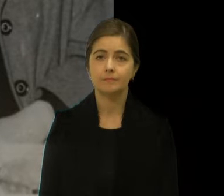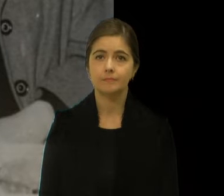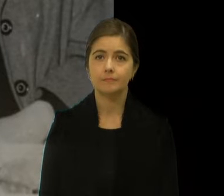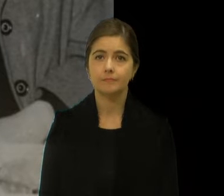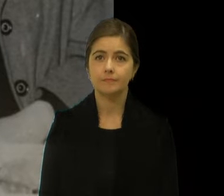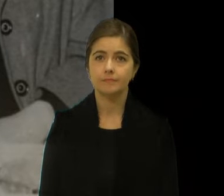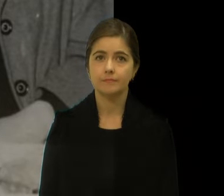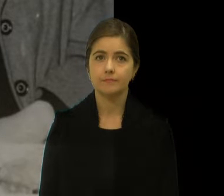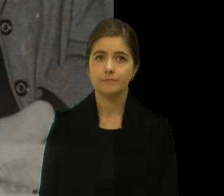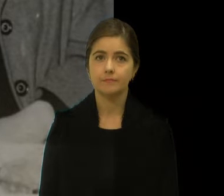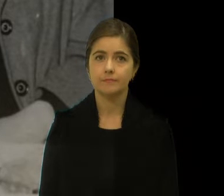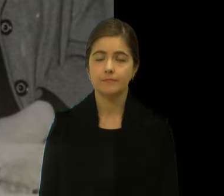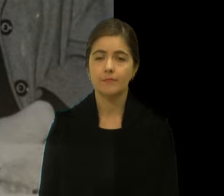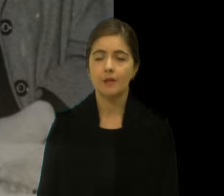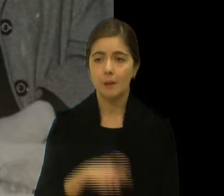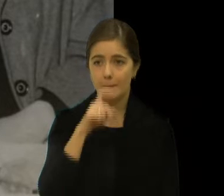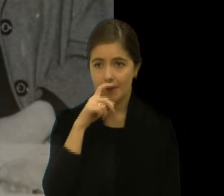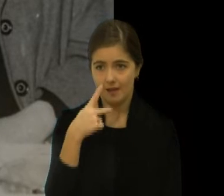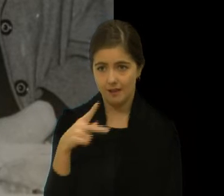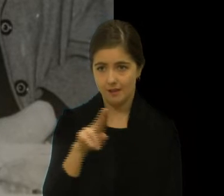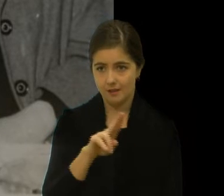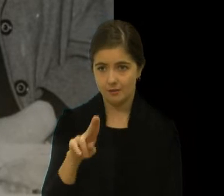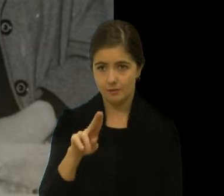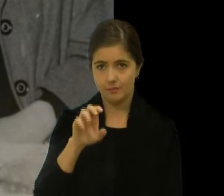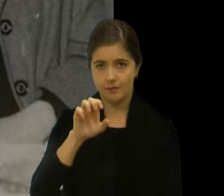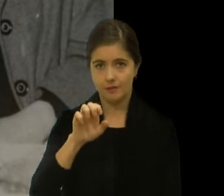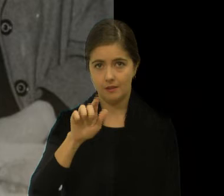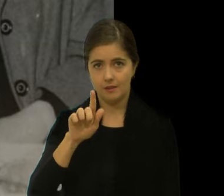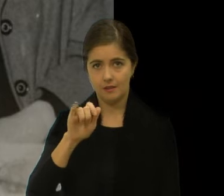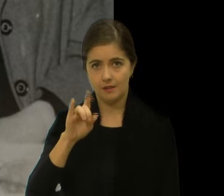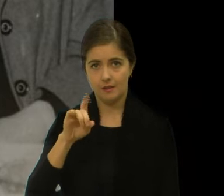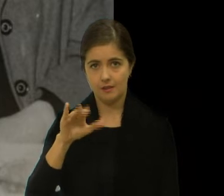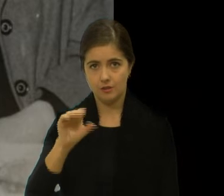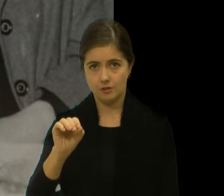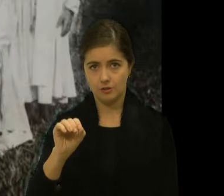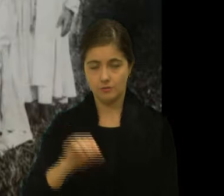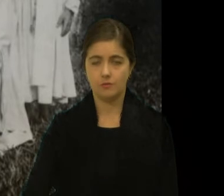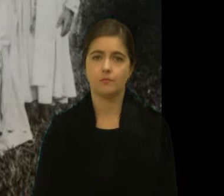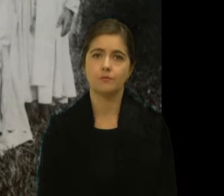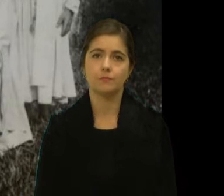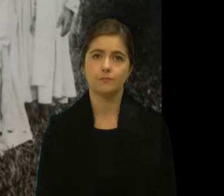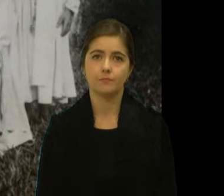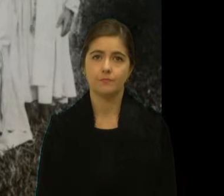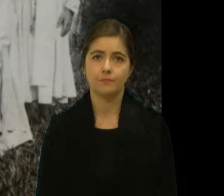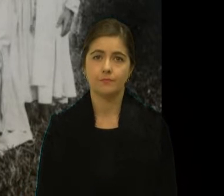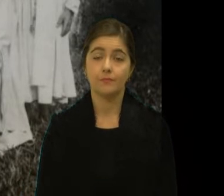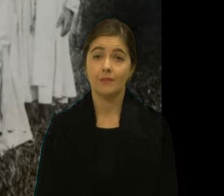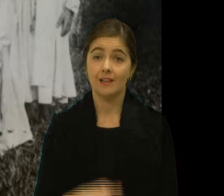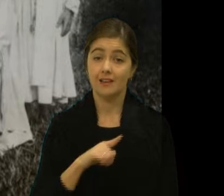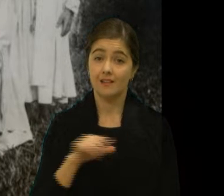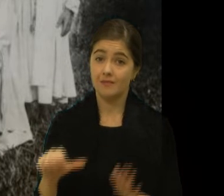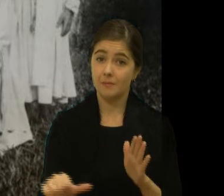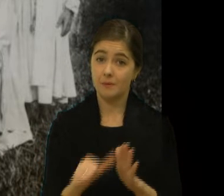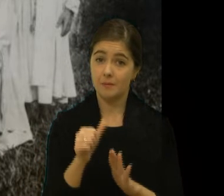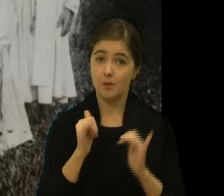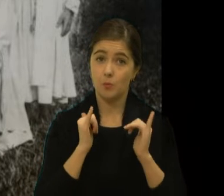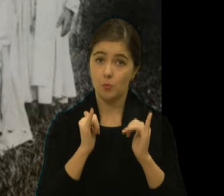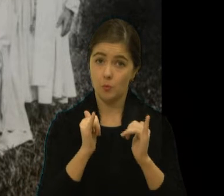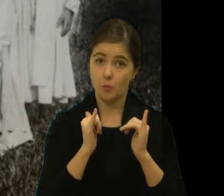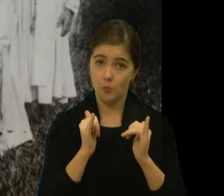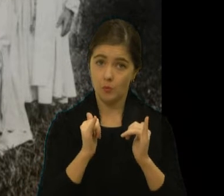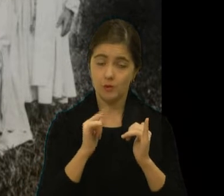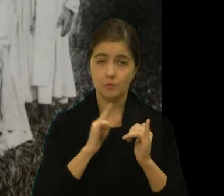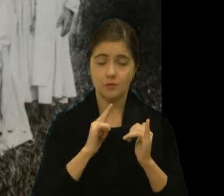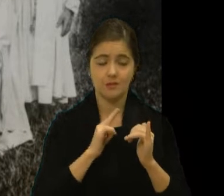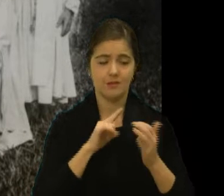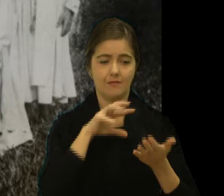a senhor Egídio Costa, o seu Lilo, então, como era chamado, o primeiro ônibus que ligou o distrito ao centro